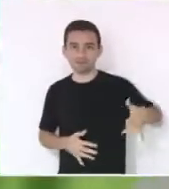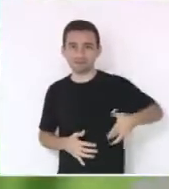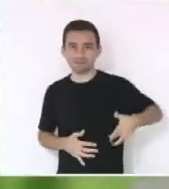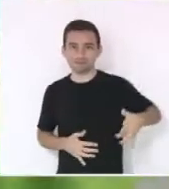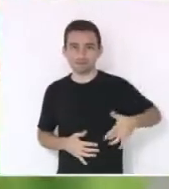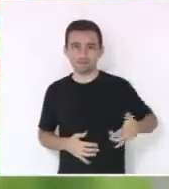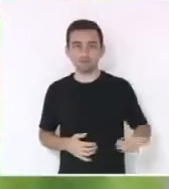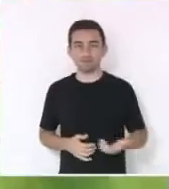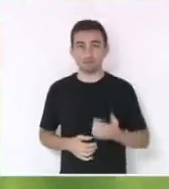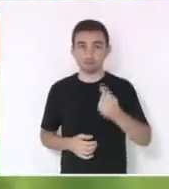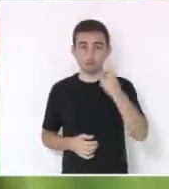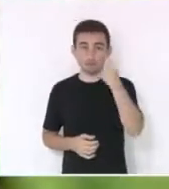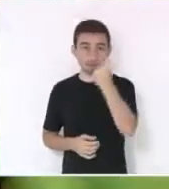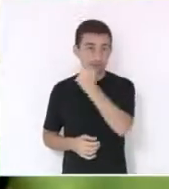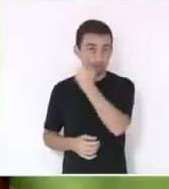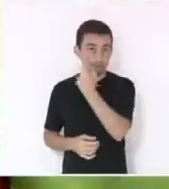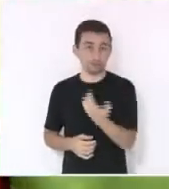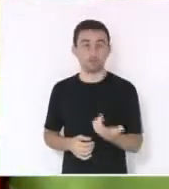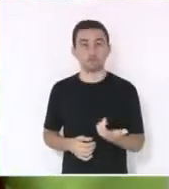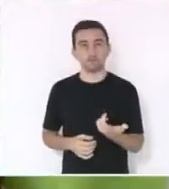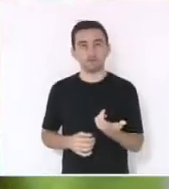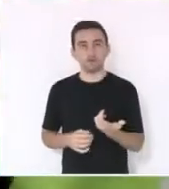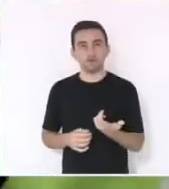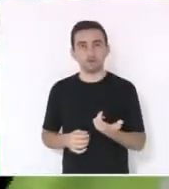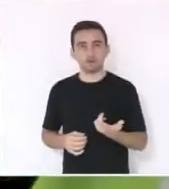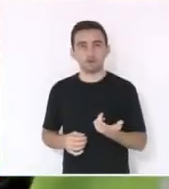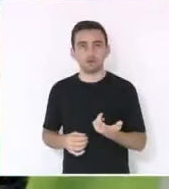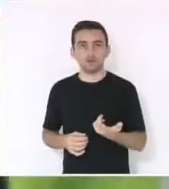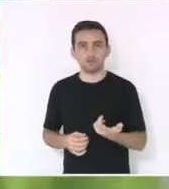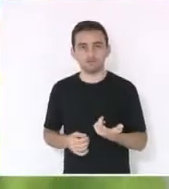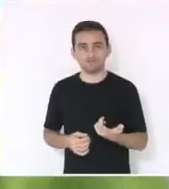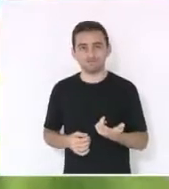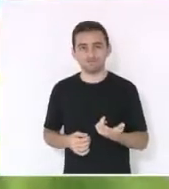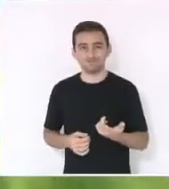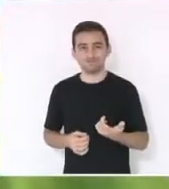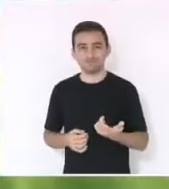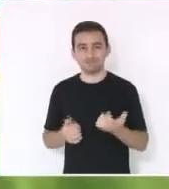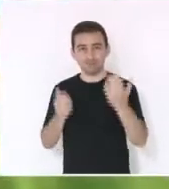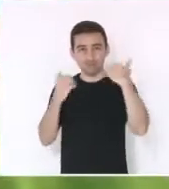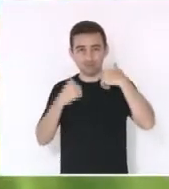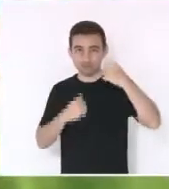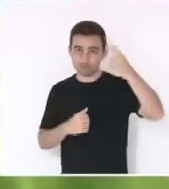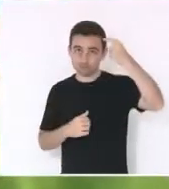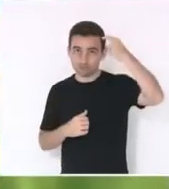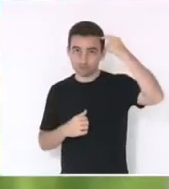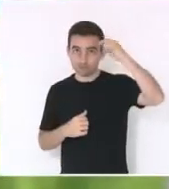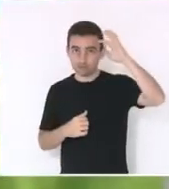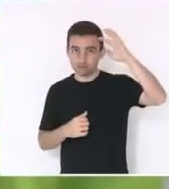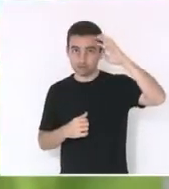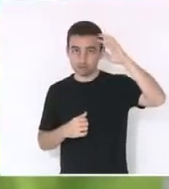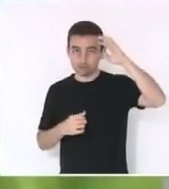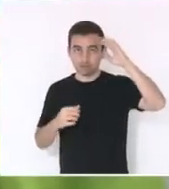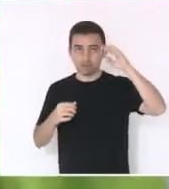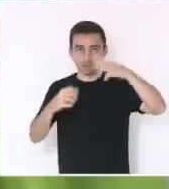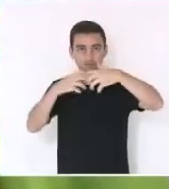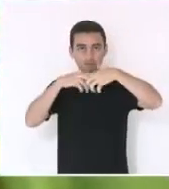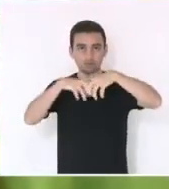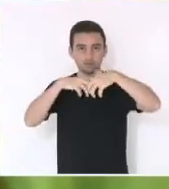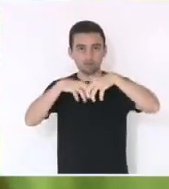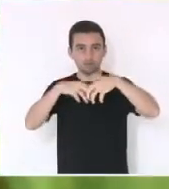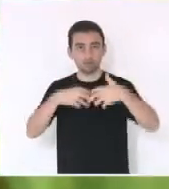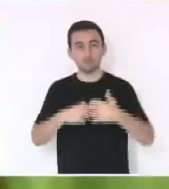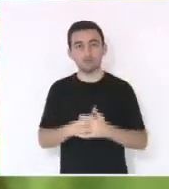de córnea, de fígado, de medula óssea. Portanto, um grande trabalho nesse